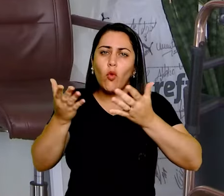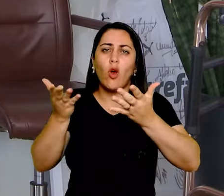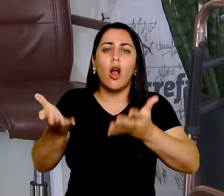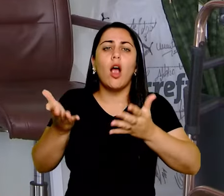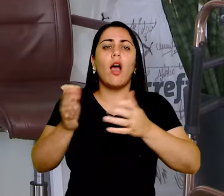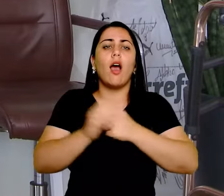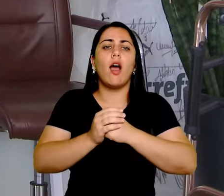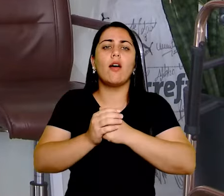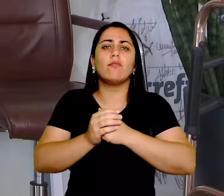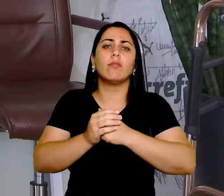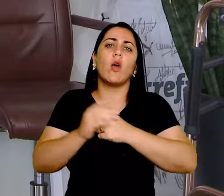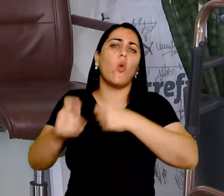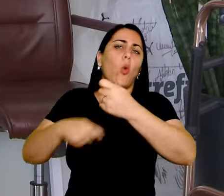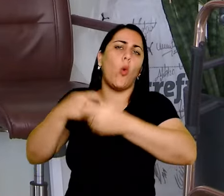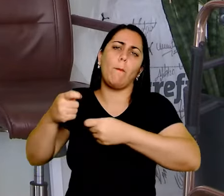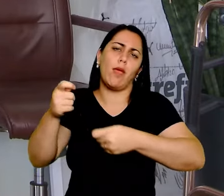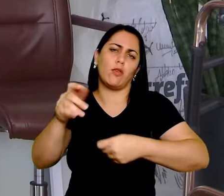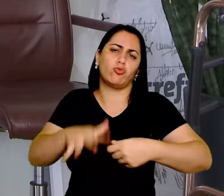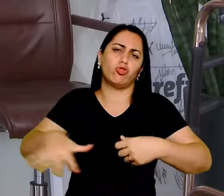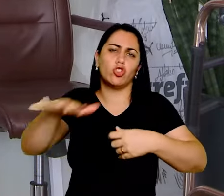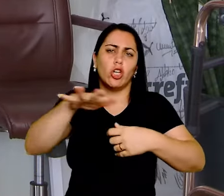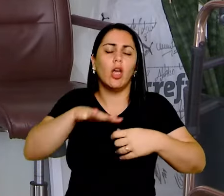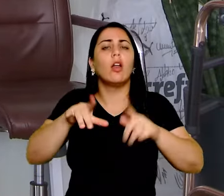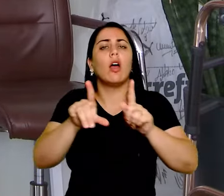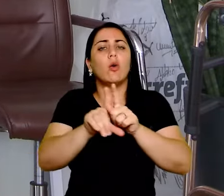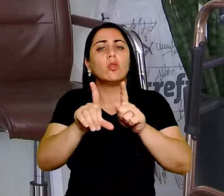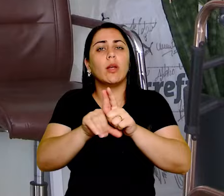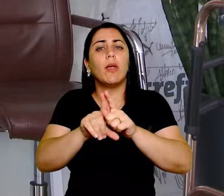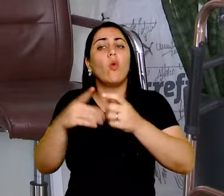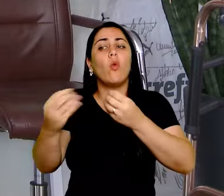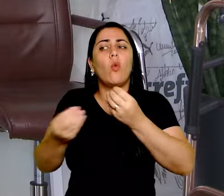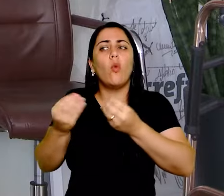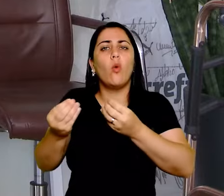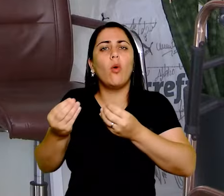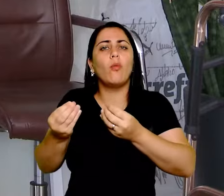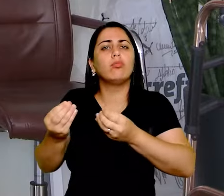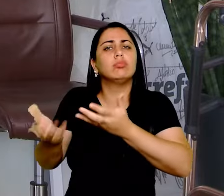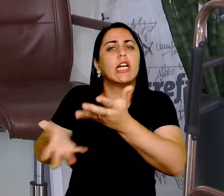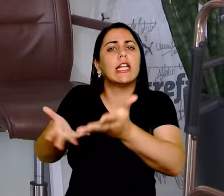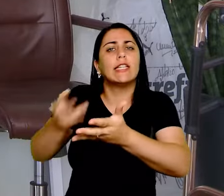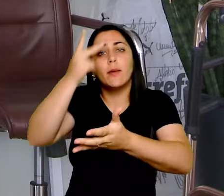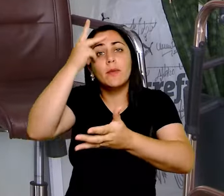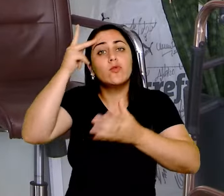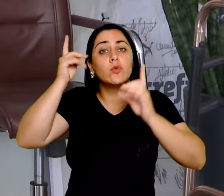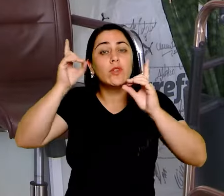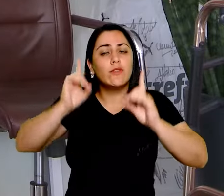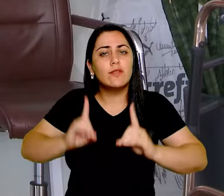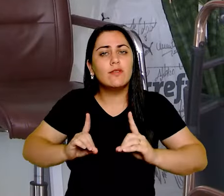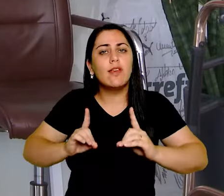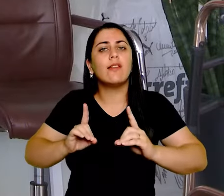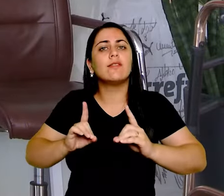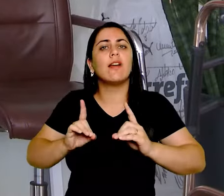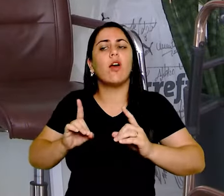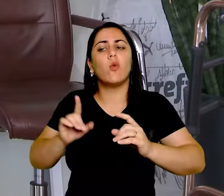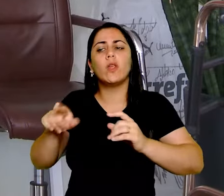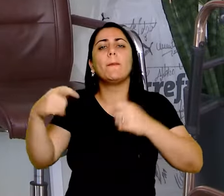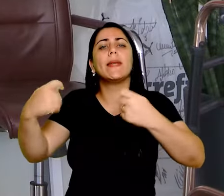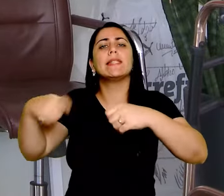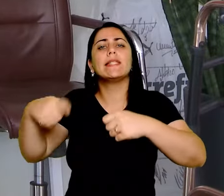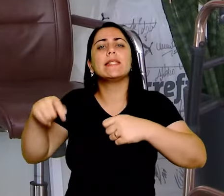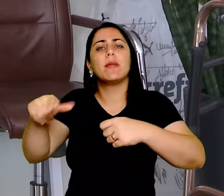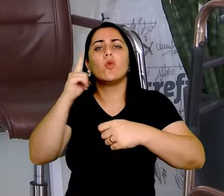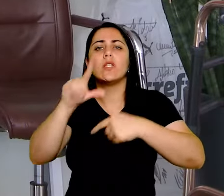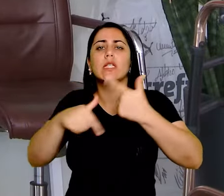trabalhar em foco com esses comércio em geral, para eles poderem acolher essa pessoa com deficiência,